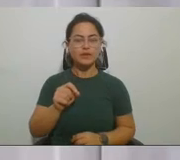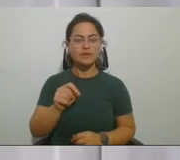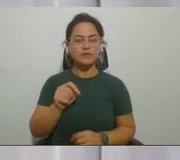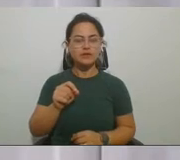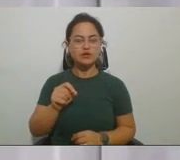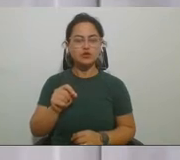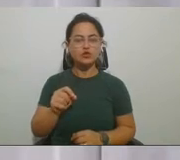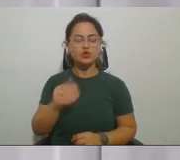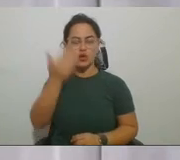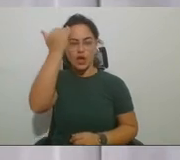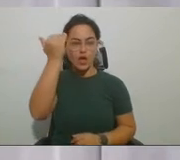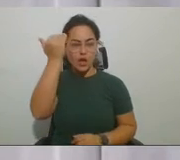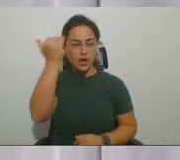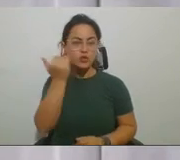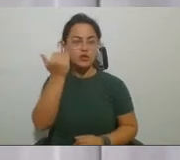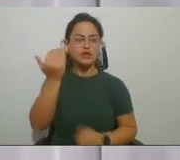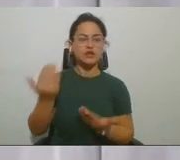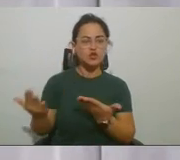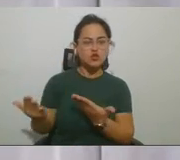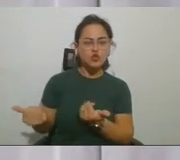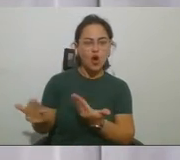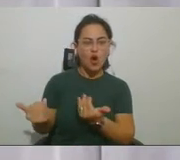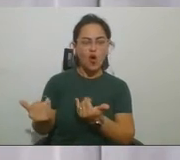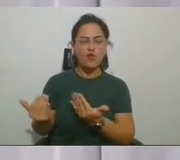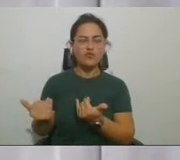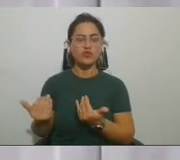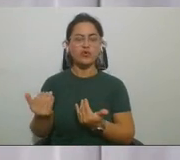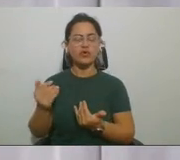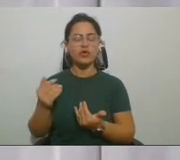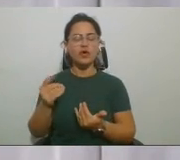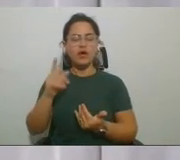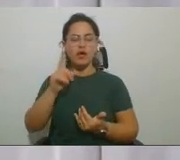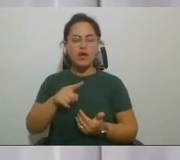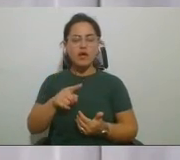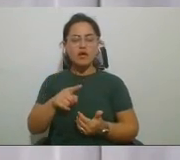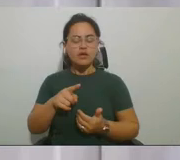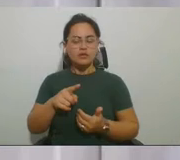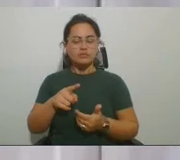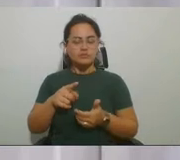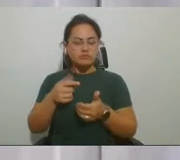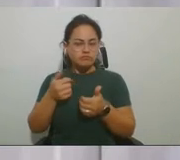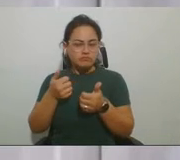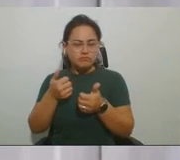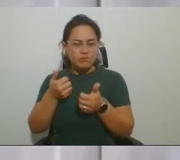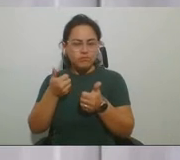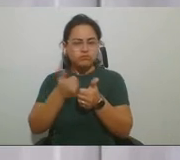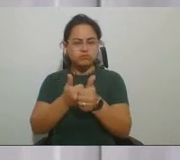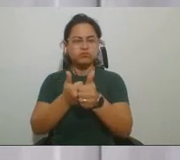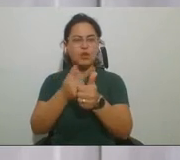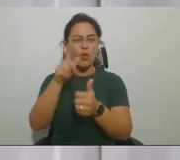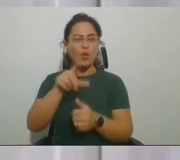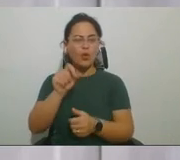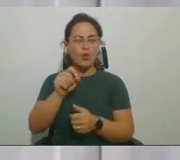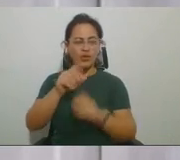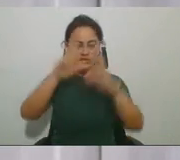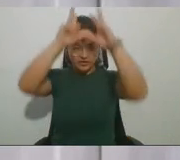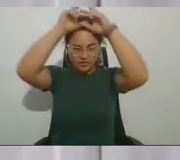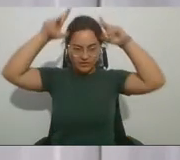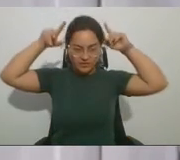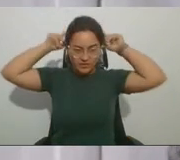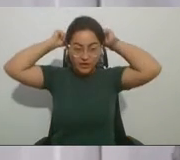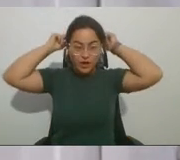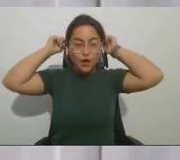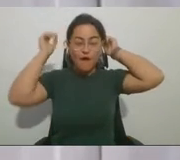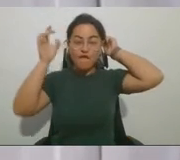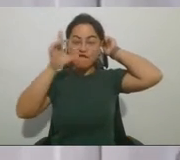jovens que se aproximaram, usaram seus lenços verdes